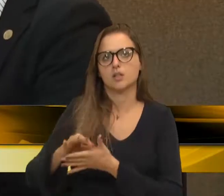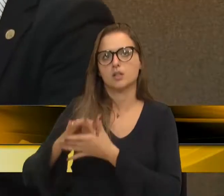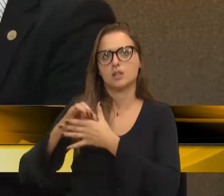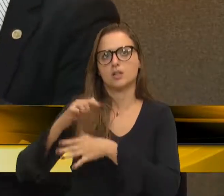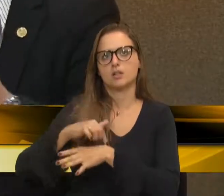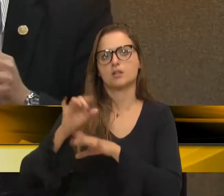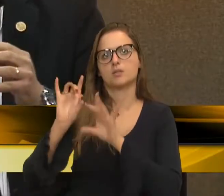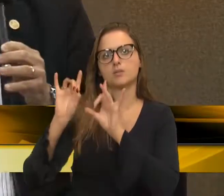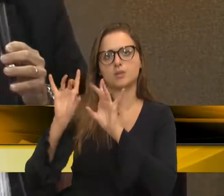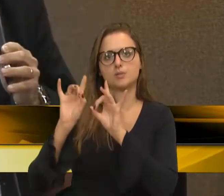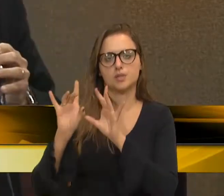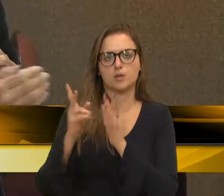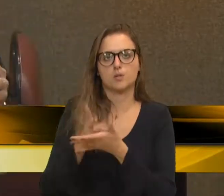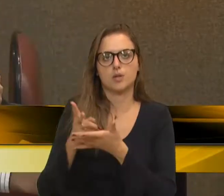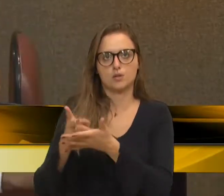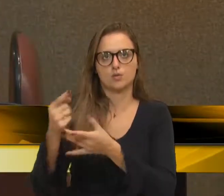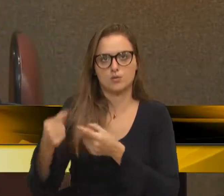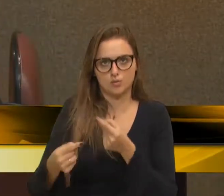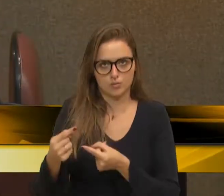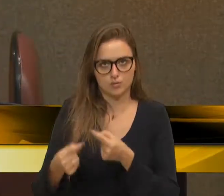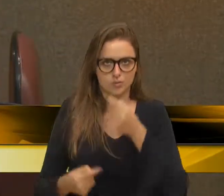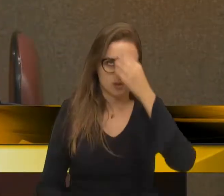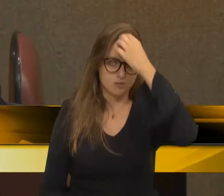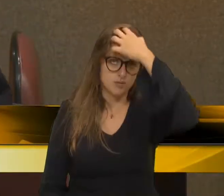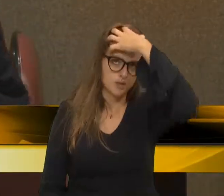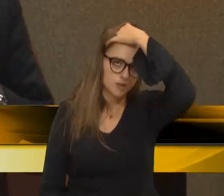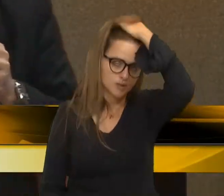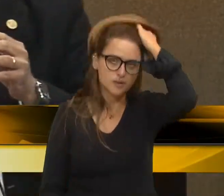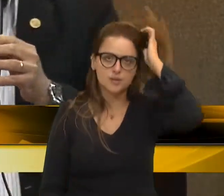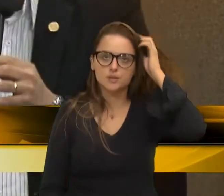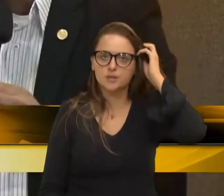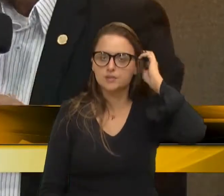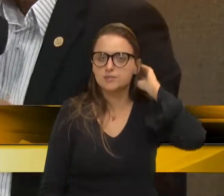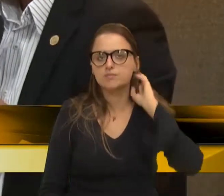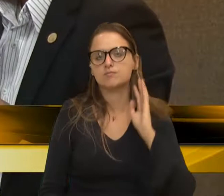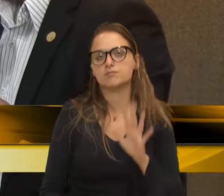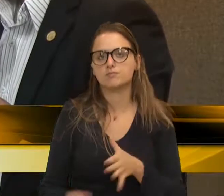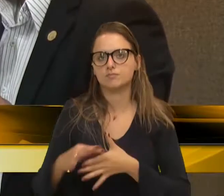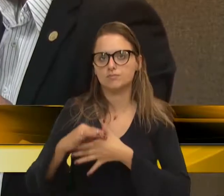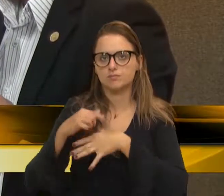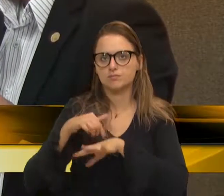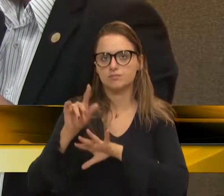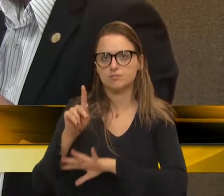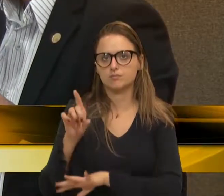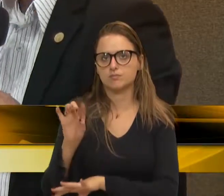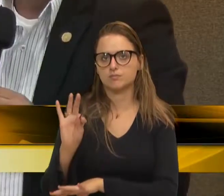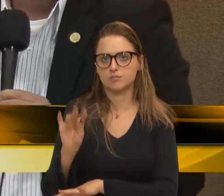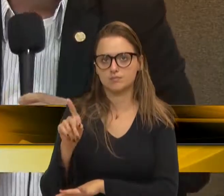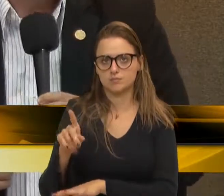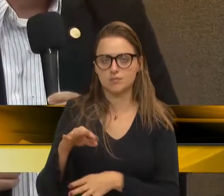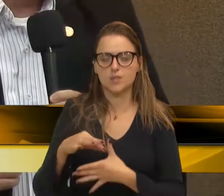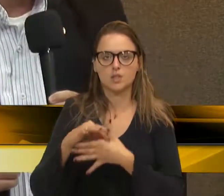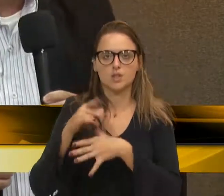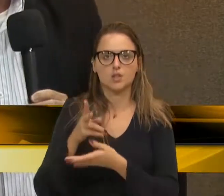para nós continuarmos no debate. Eu vou fornecer os apartes. Da bancada do PDT, senhor presidente.